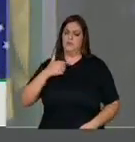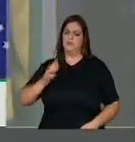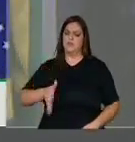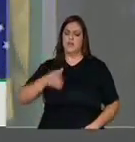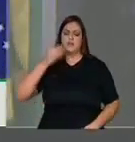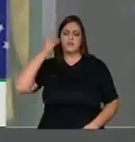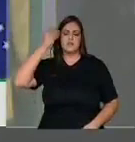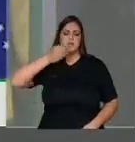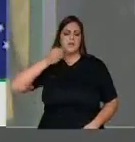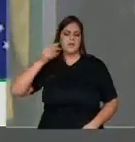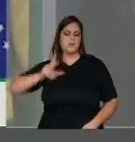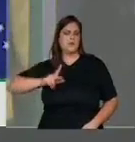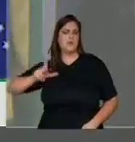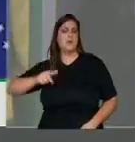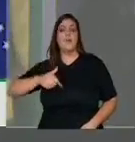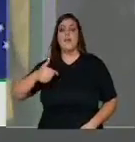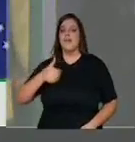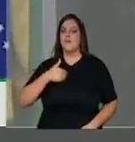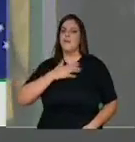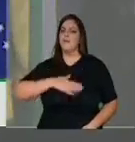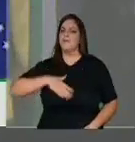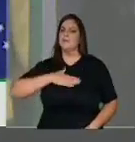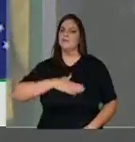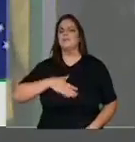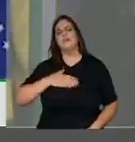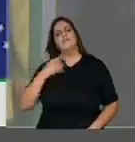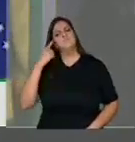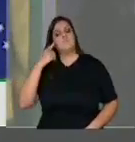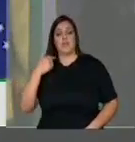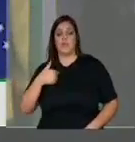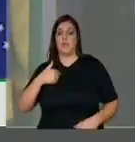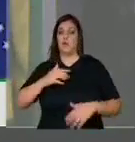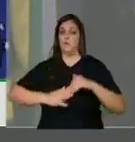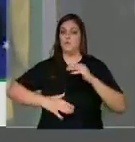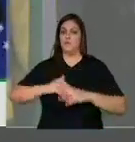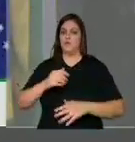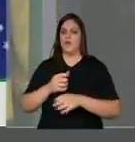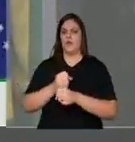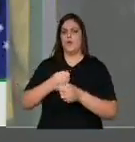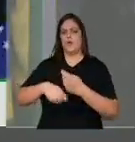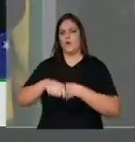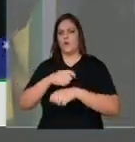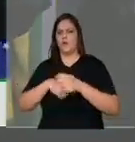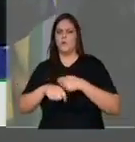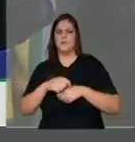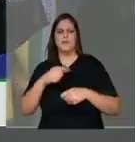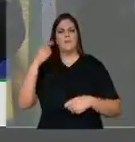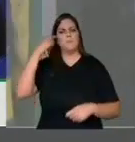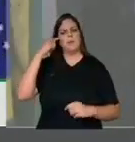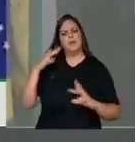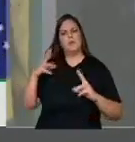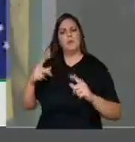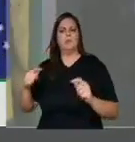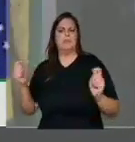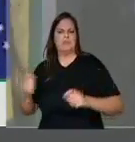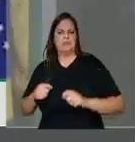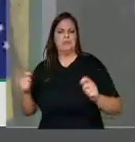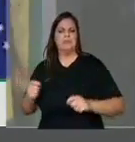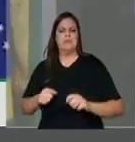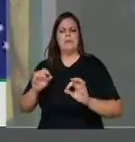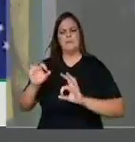pessoal. Eu tinha muita simpatia pela planificação, como economista, como homem de Estado, achava que tudo podia resolver de